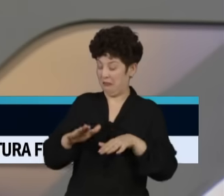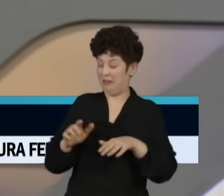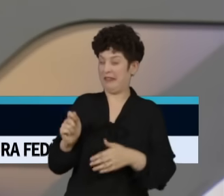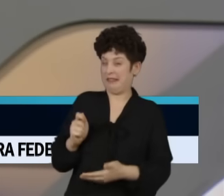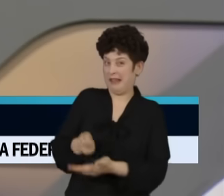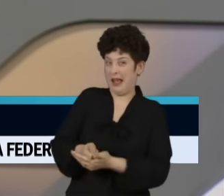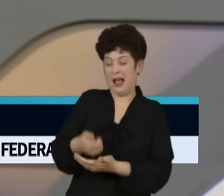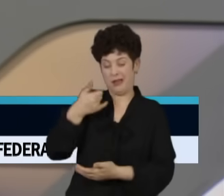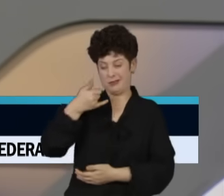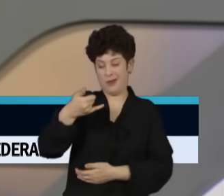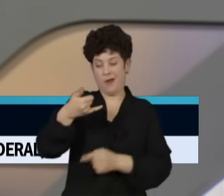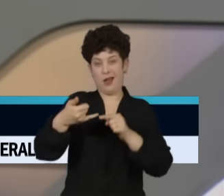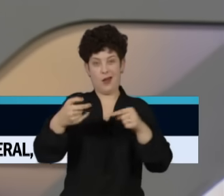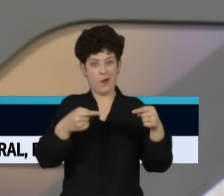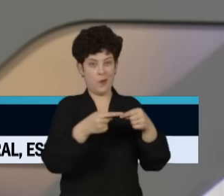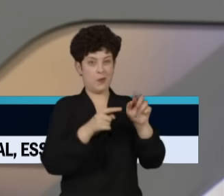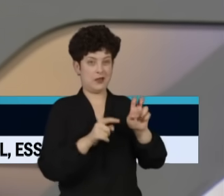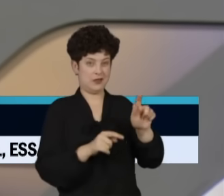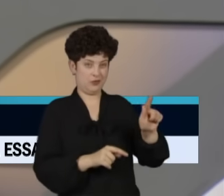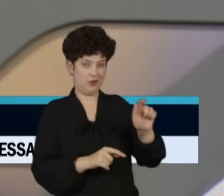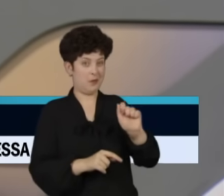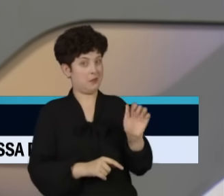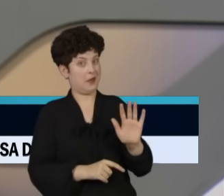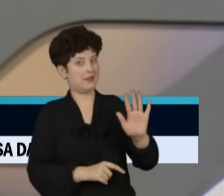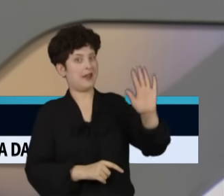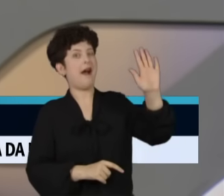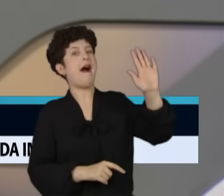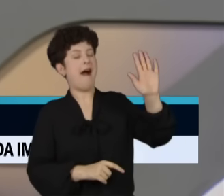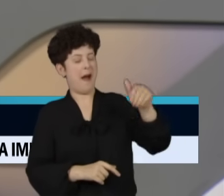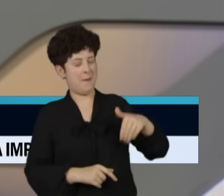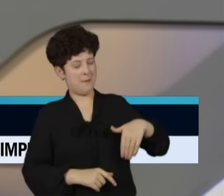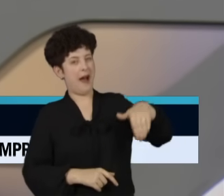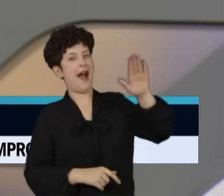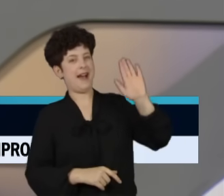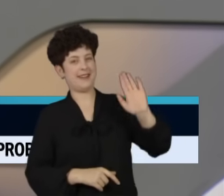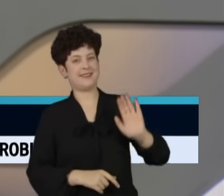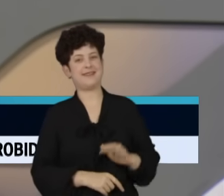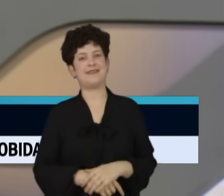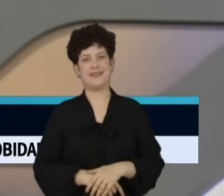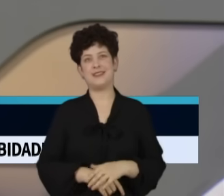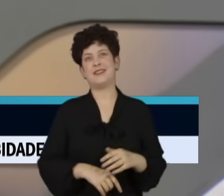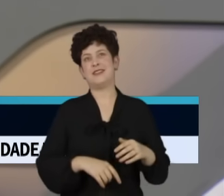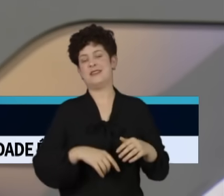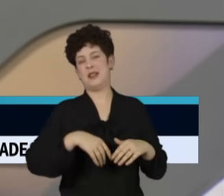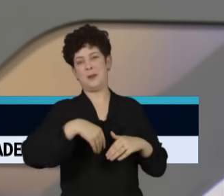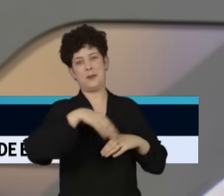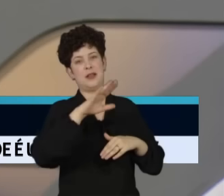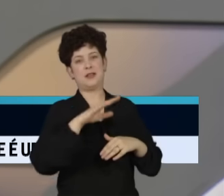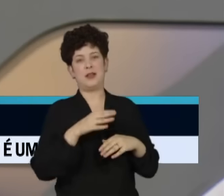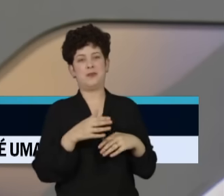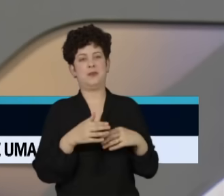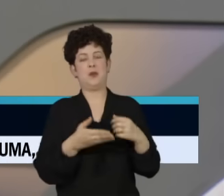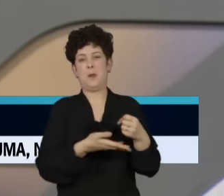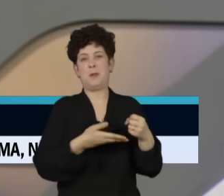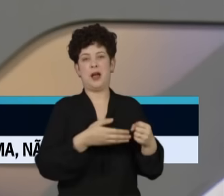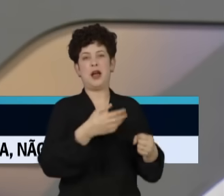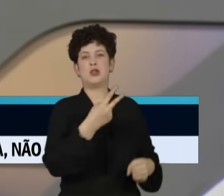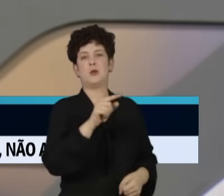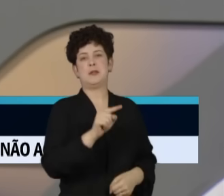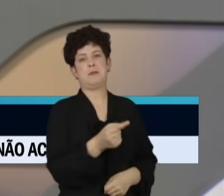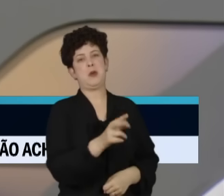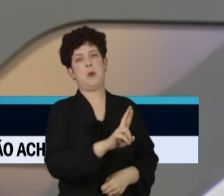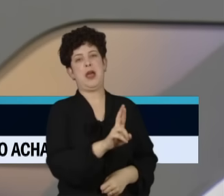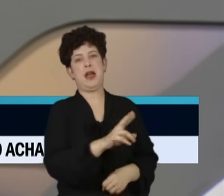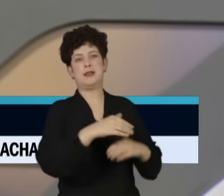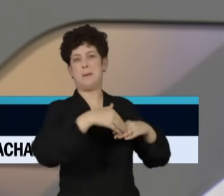aparelhos compatíveis com 5G e são muito mais mais caros. vamos partir o básico a partir de R$ 2.000